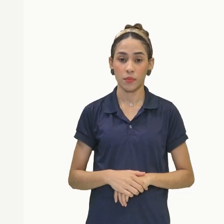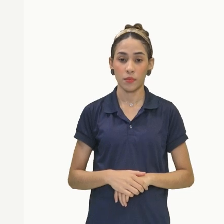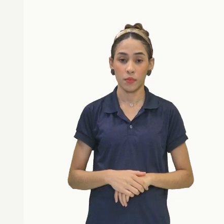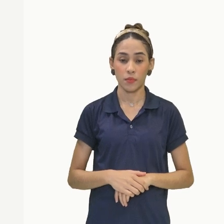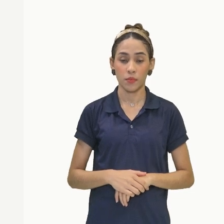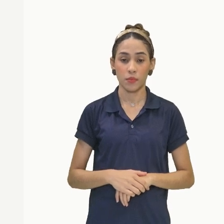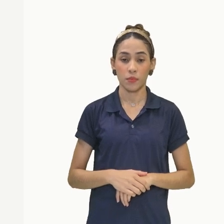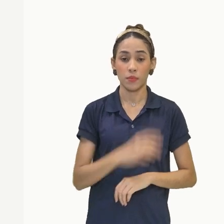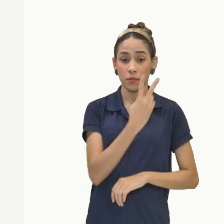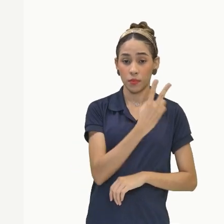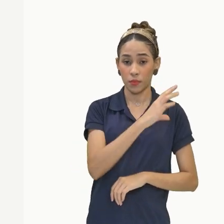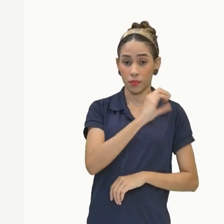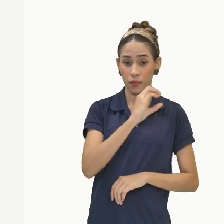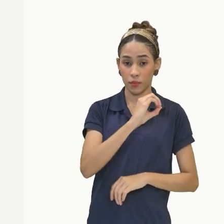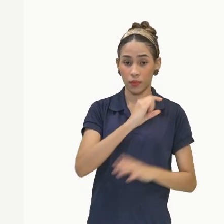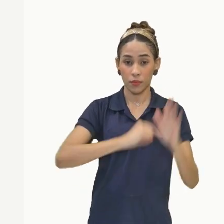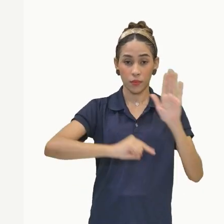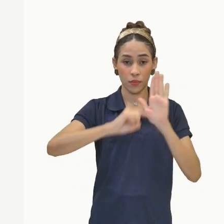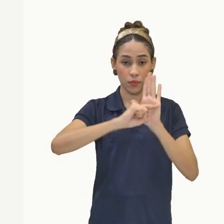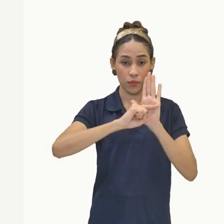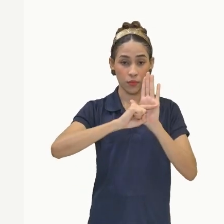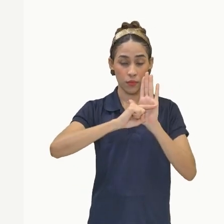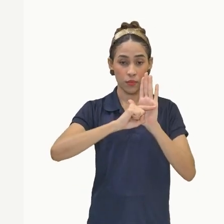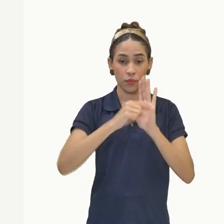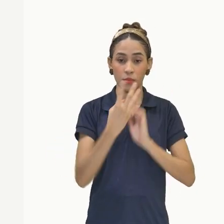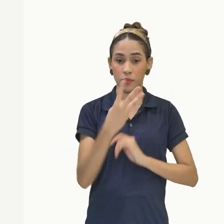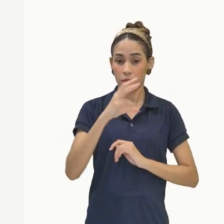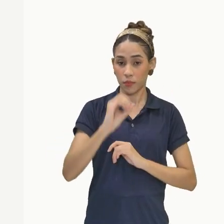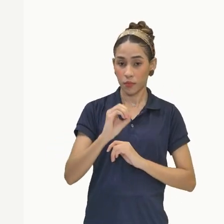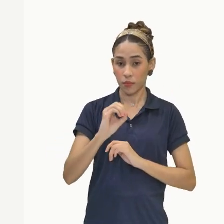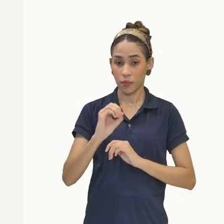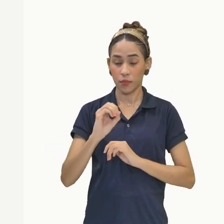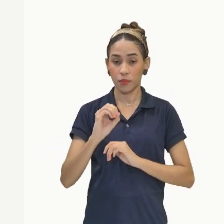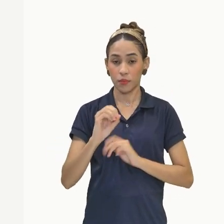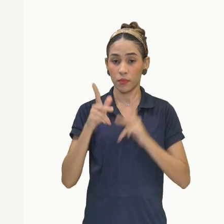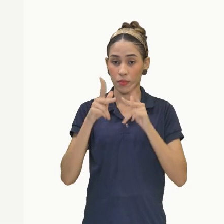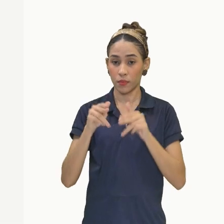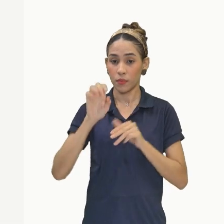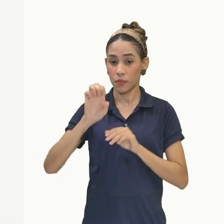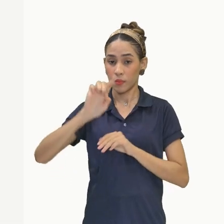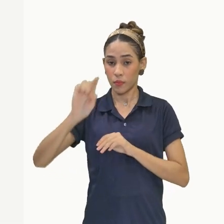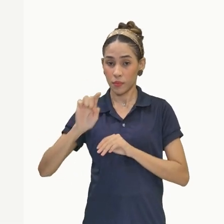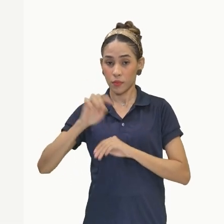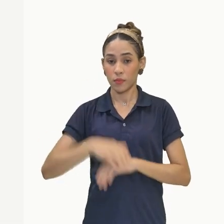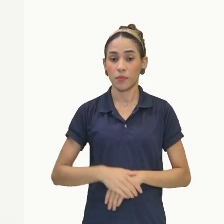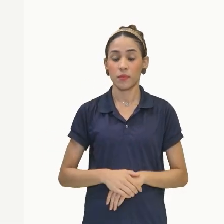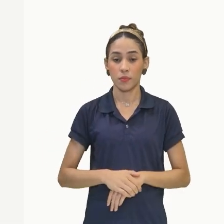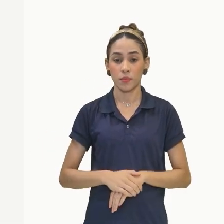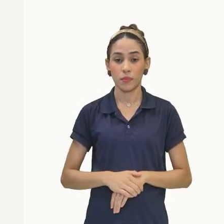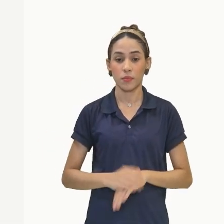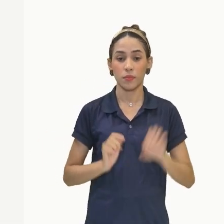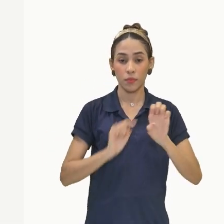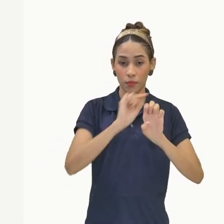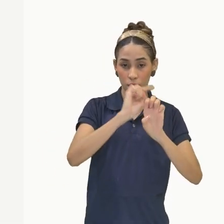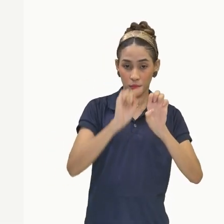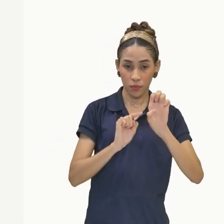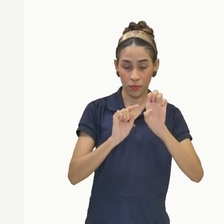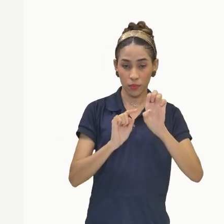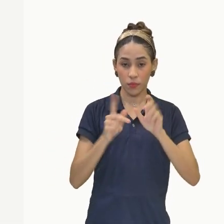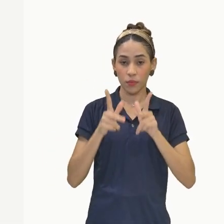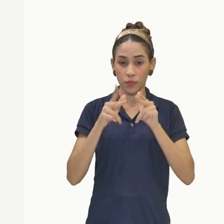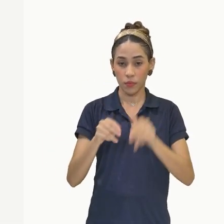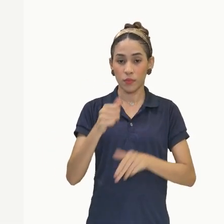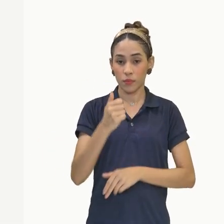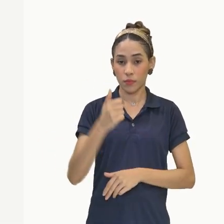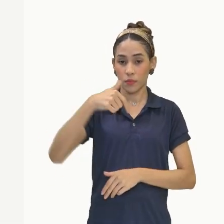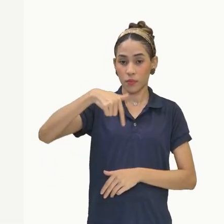passa para o primeiro membro, fica 200 menos 30 igual a Φ, logo, a nossa força contra a